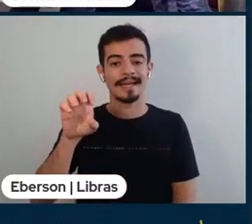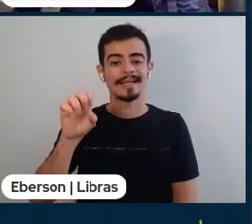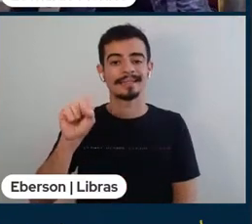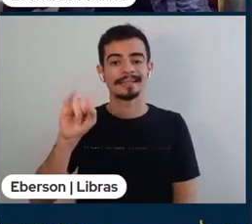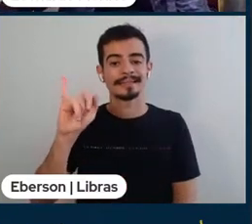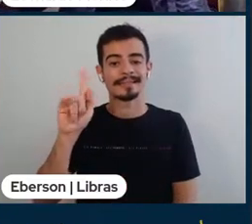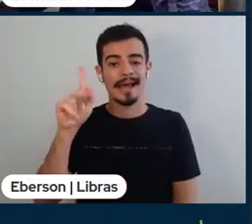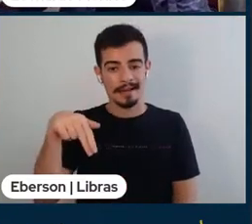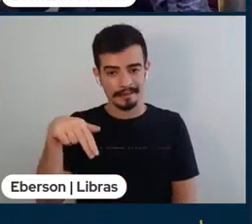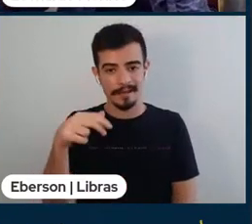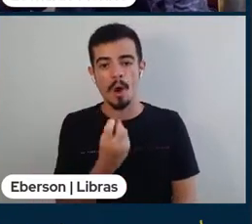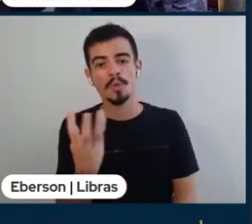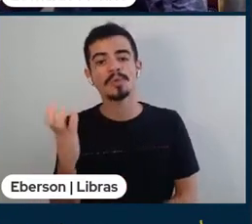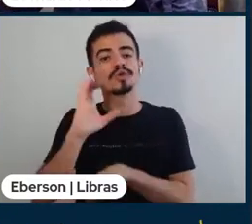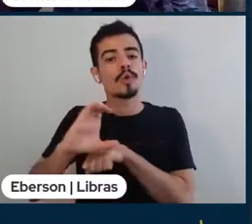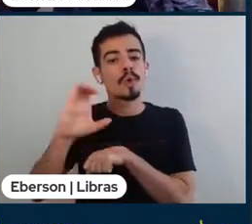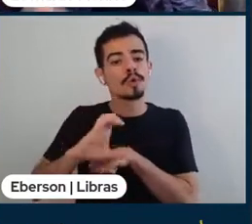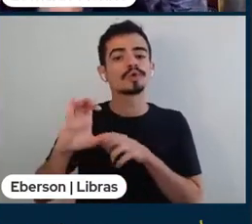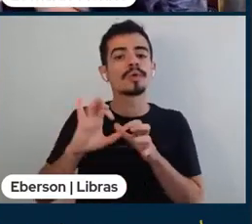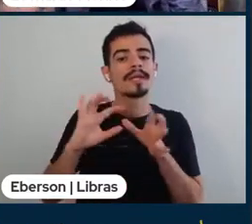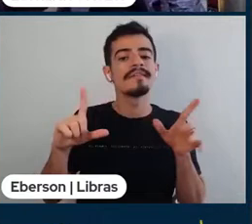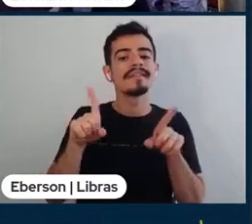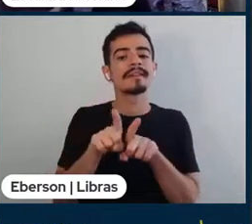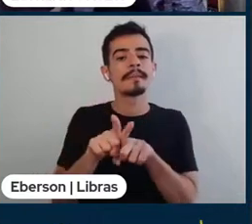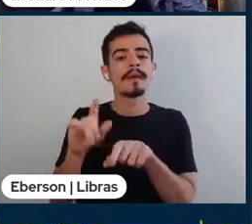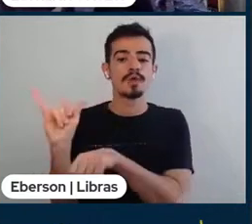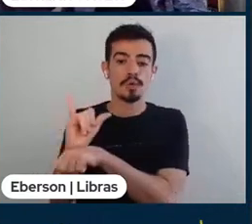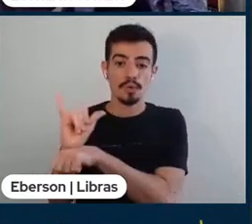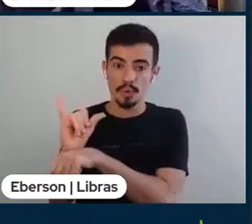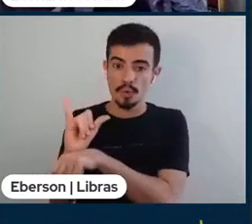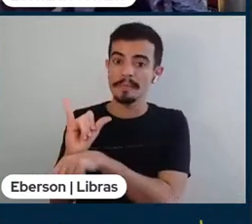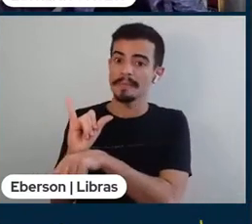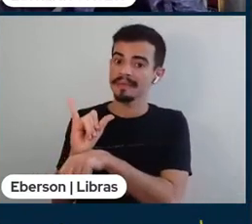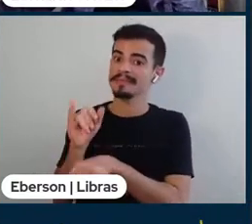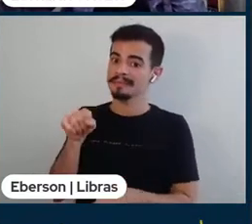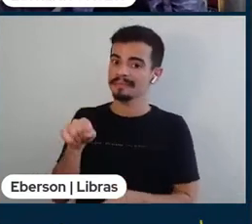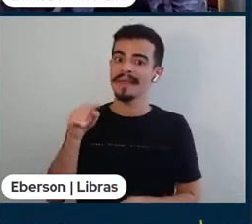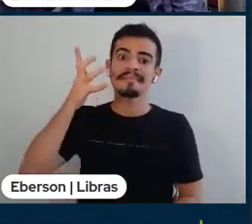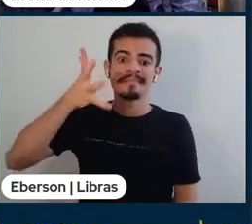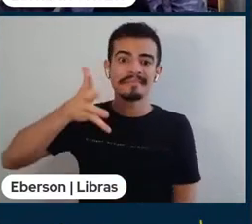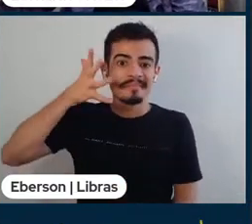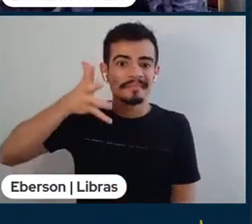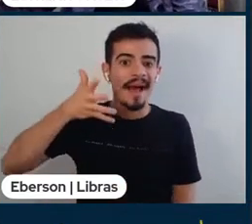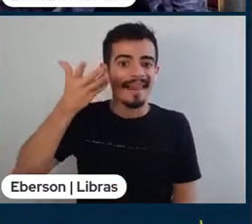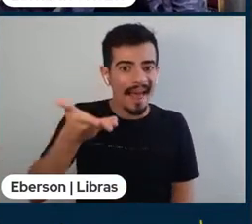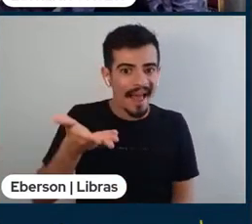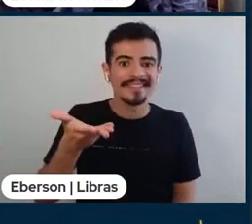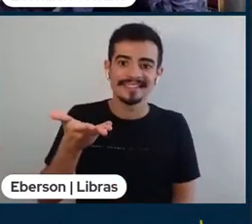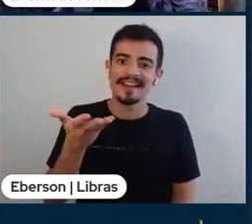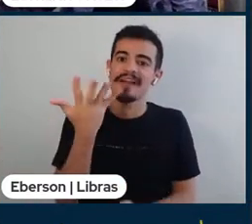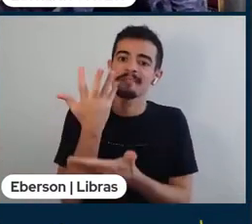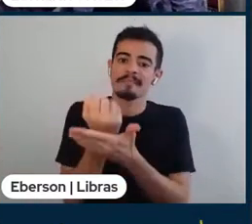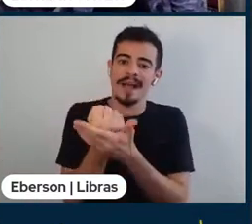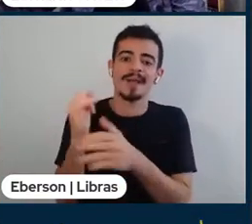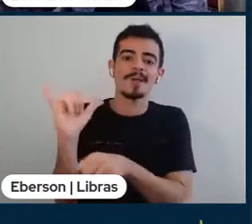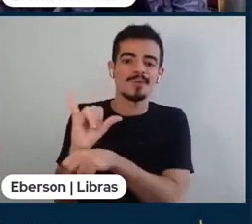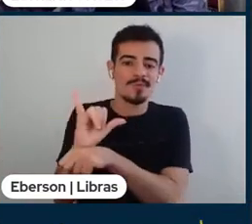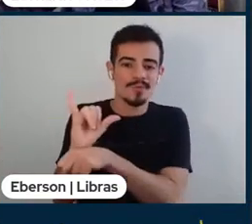cursos livres, assisti várias coisas no YouTube. Essa, inclusive, é uma palestra que vai estar no YouTube depois para